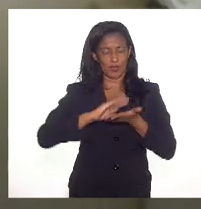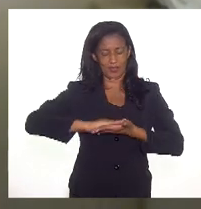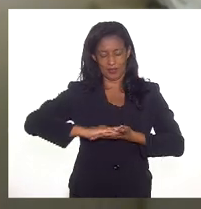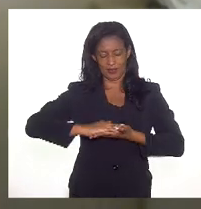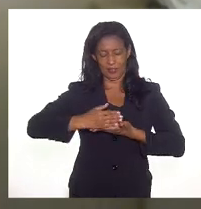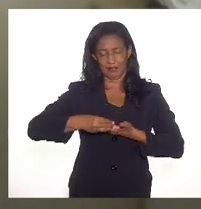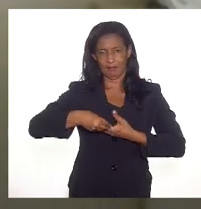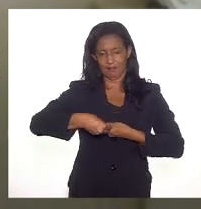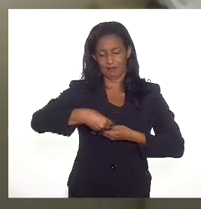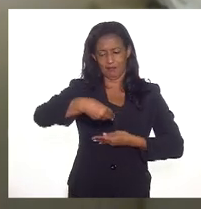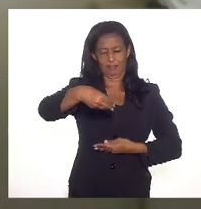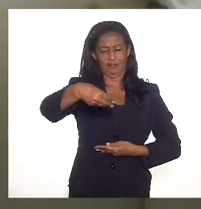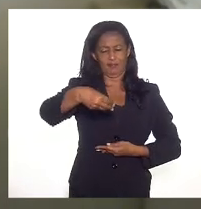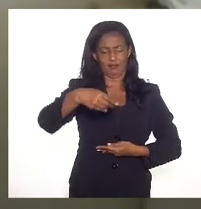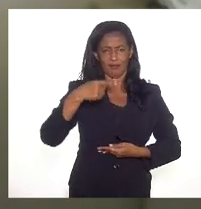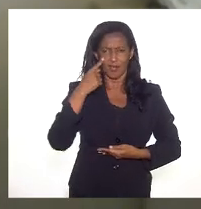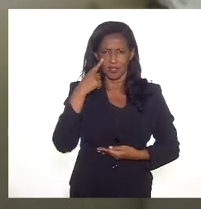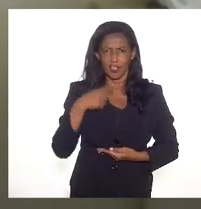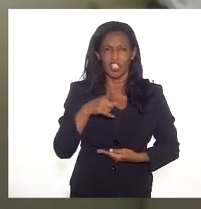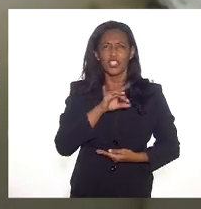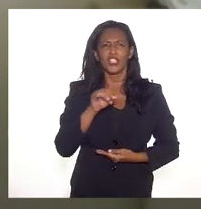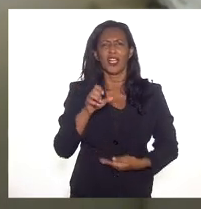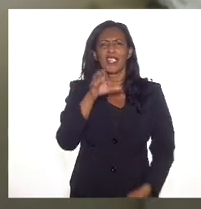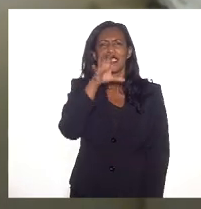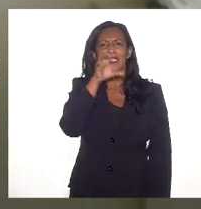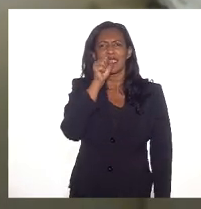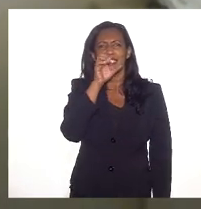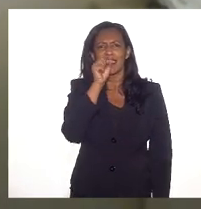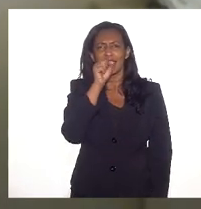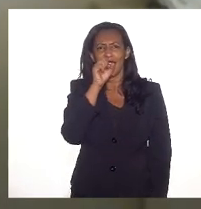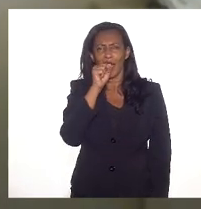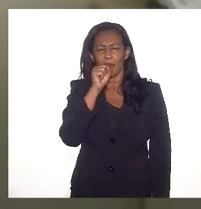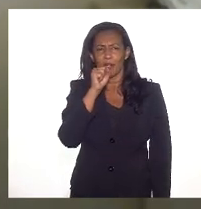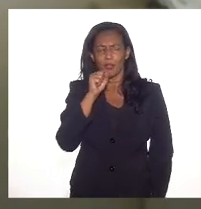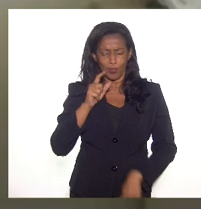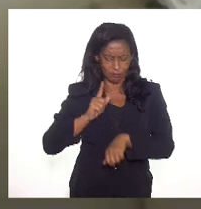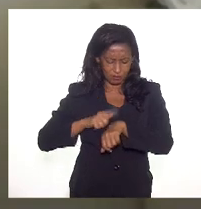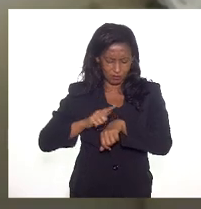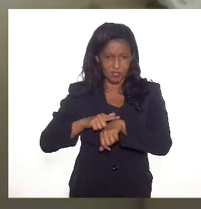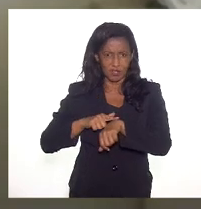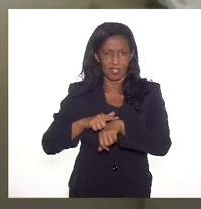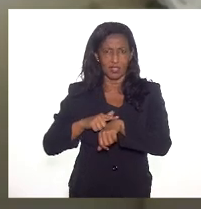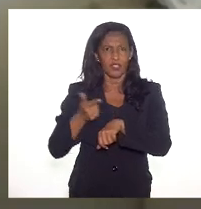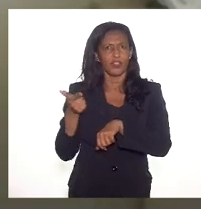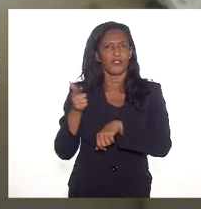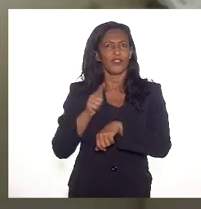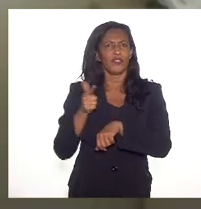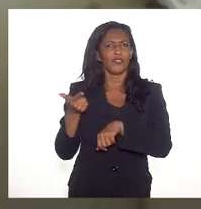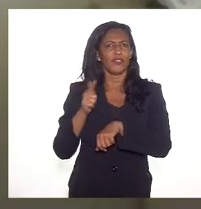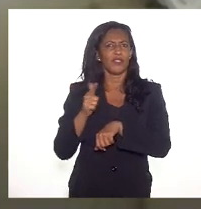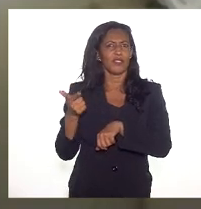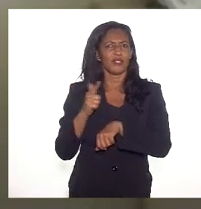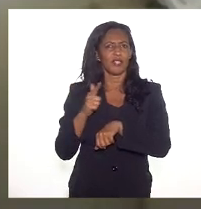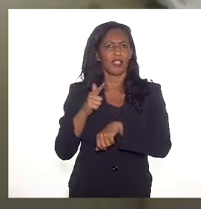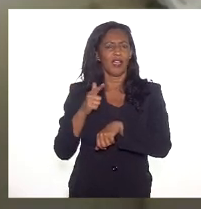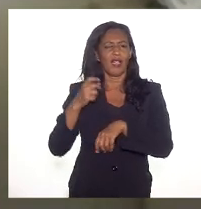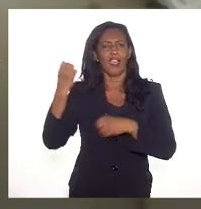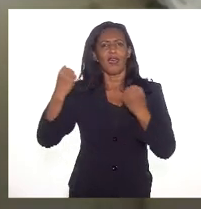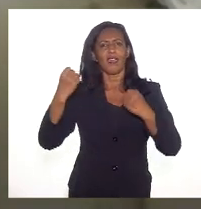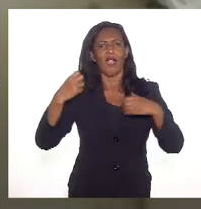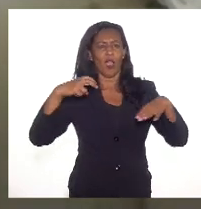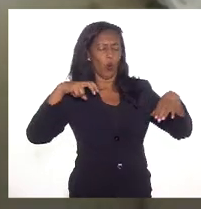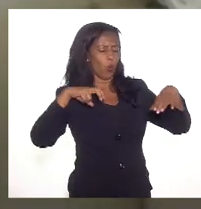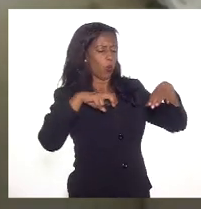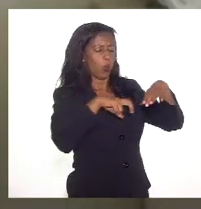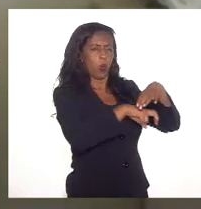no calendário. Era um sábado, 22 horas, carro estacionado irregularmente